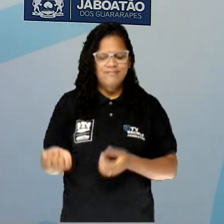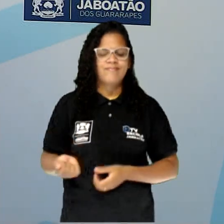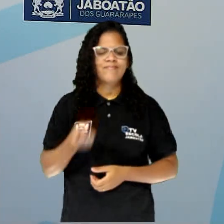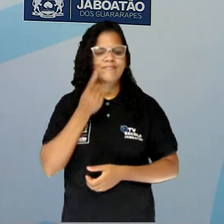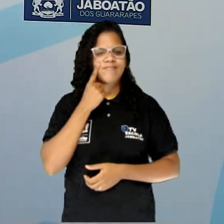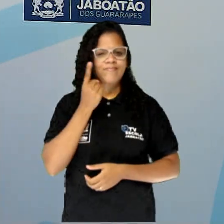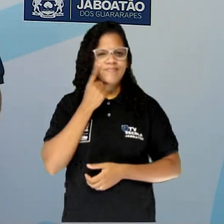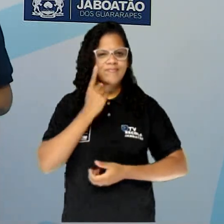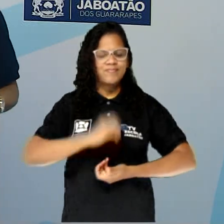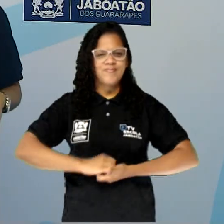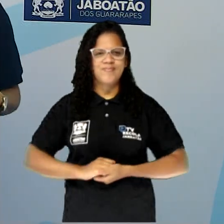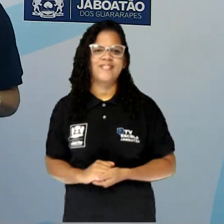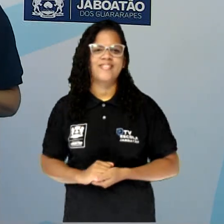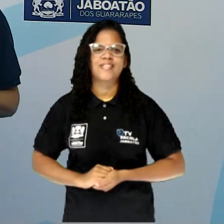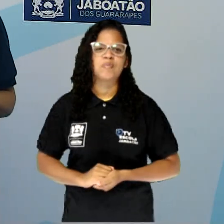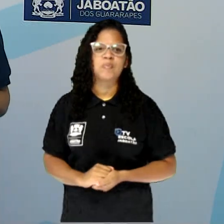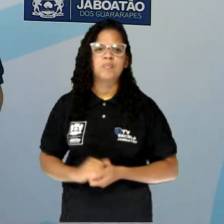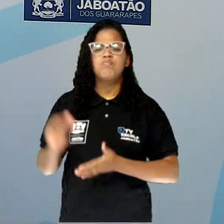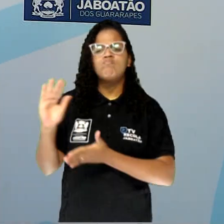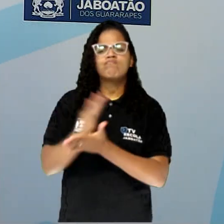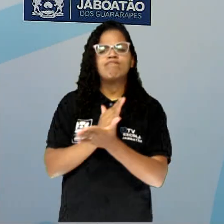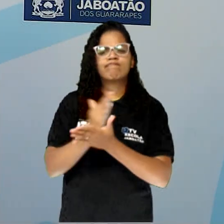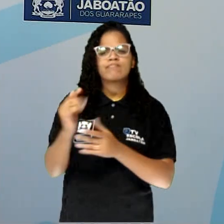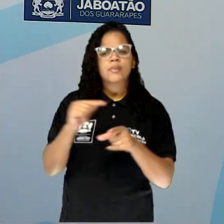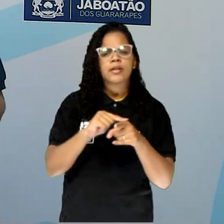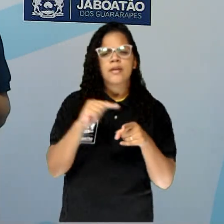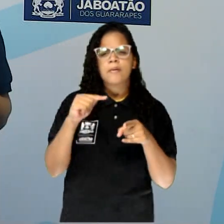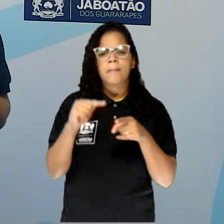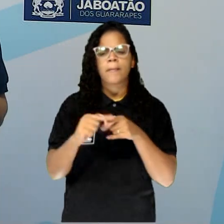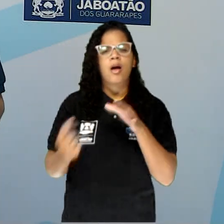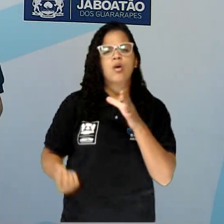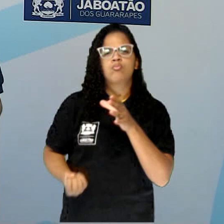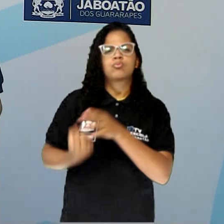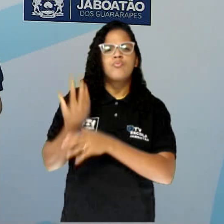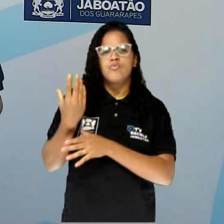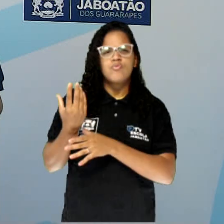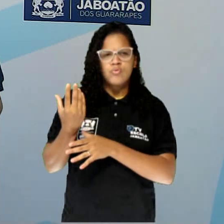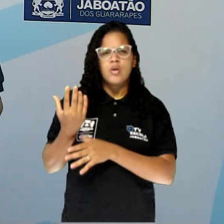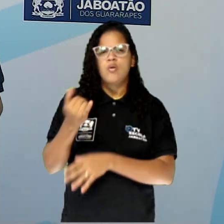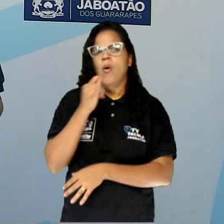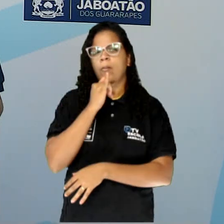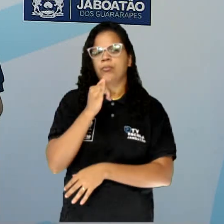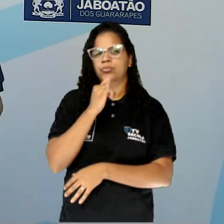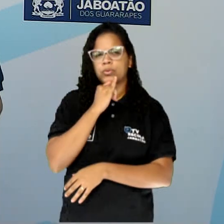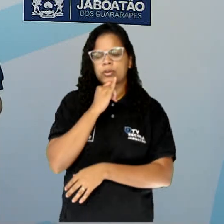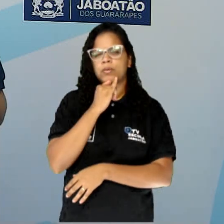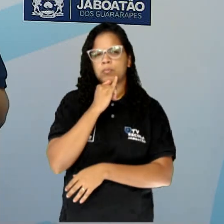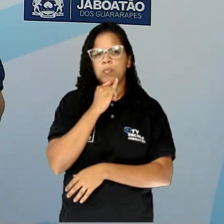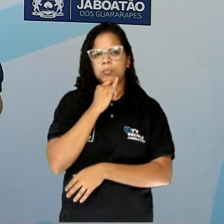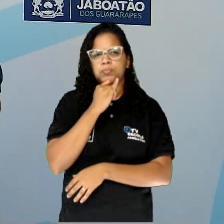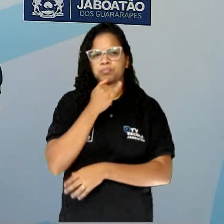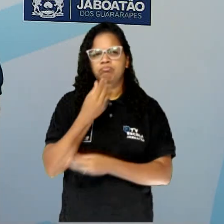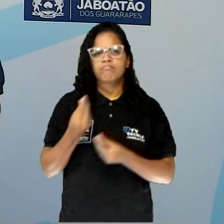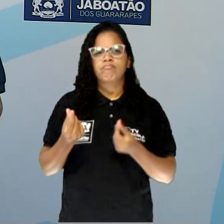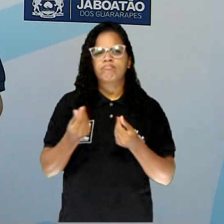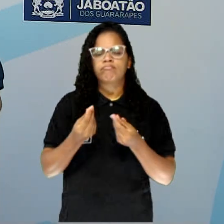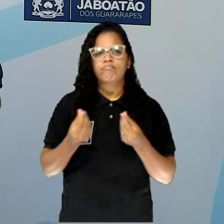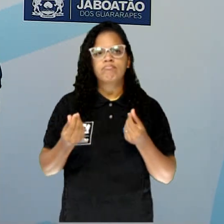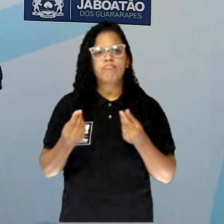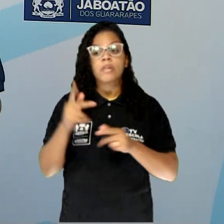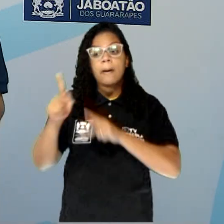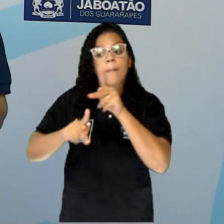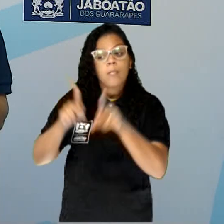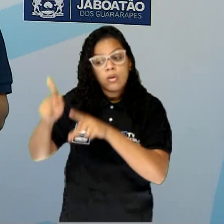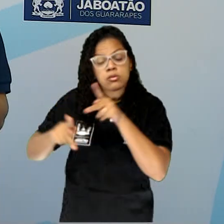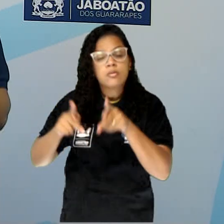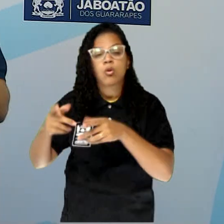só. Alguns bairros, a sua origem vem, por exemplo, de populações, grupo